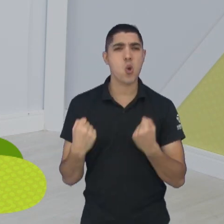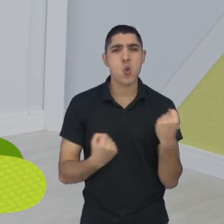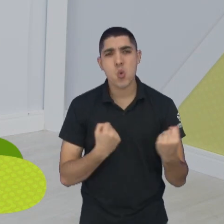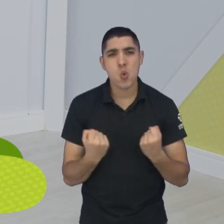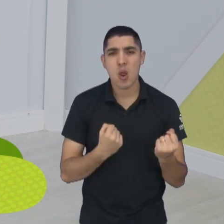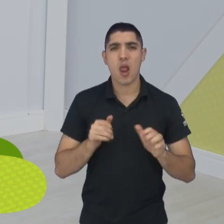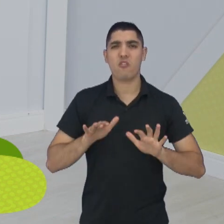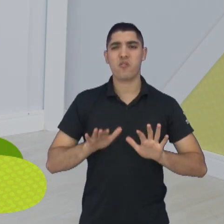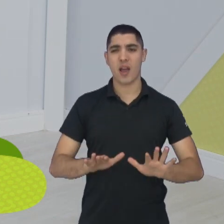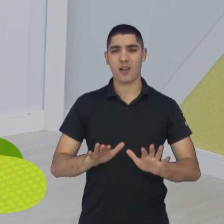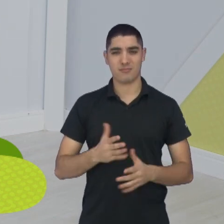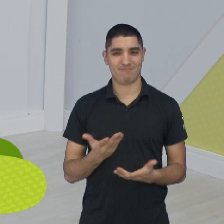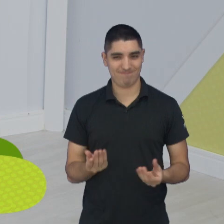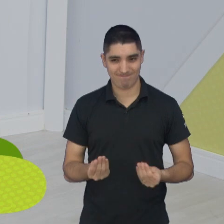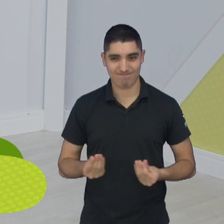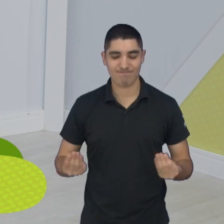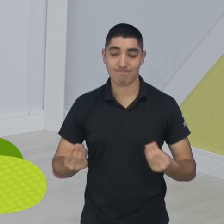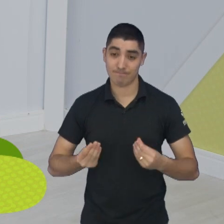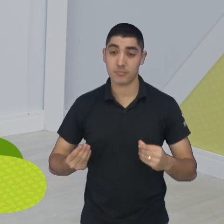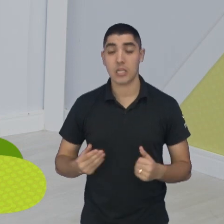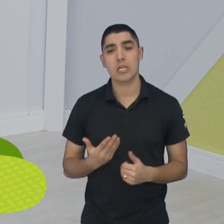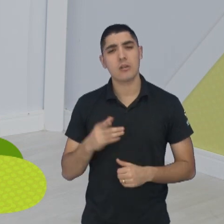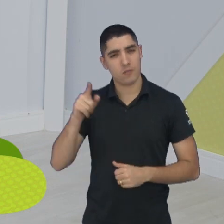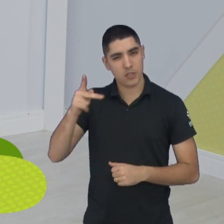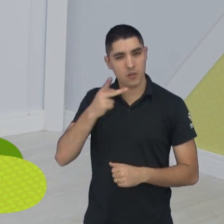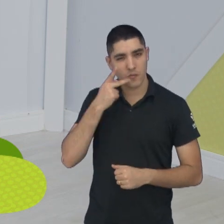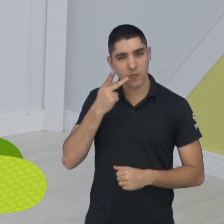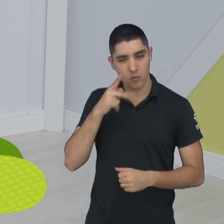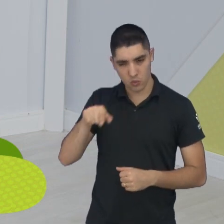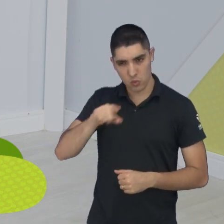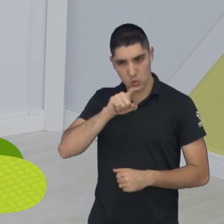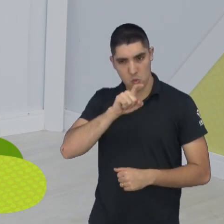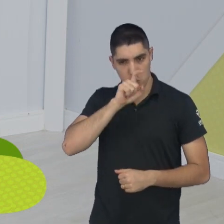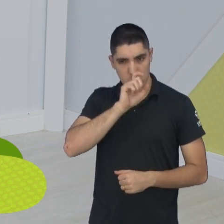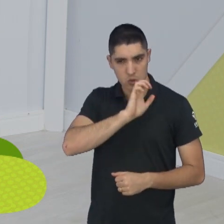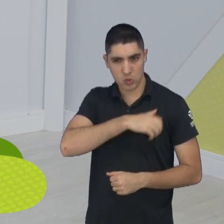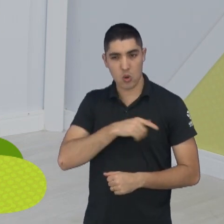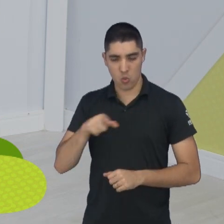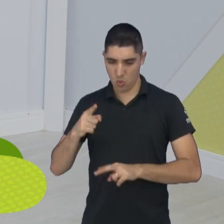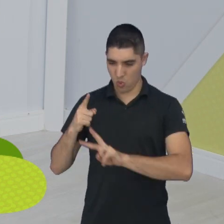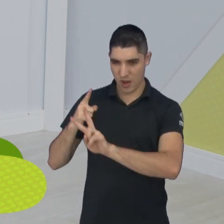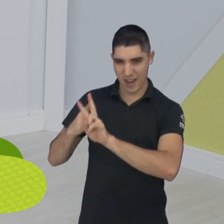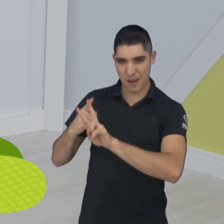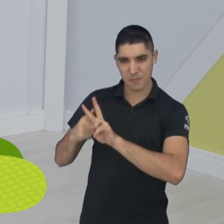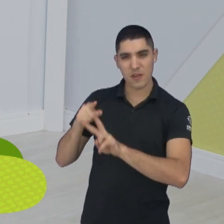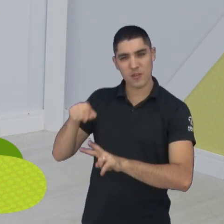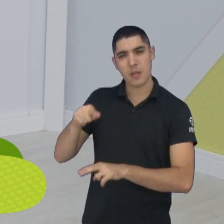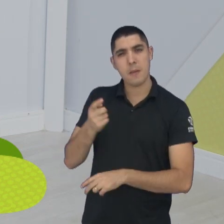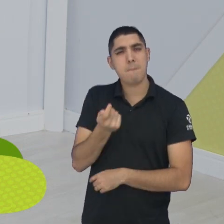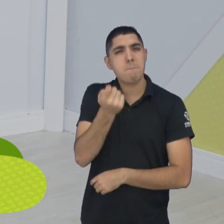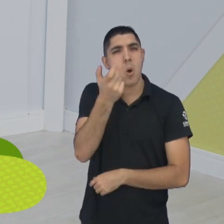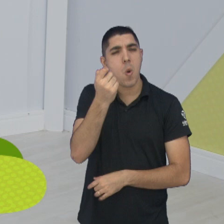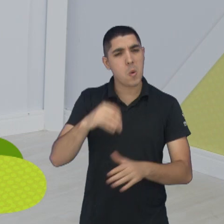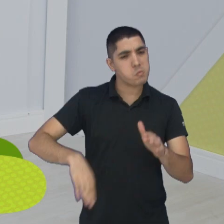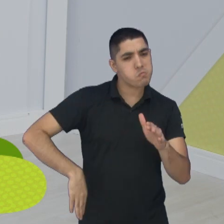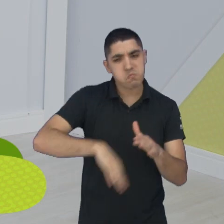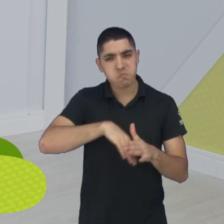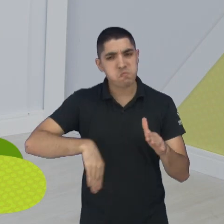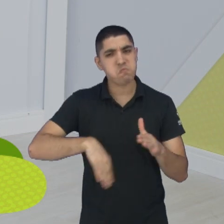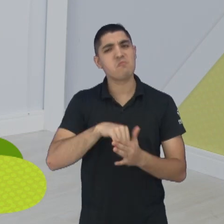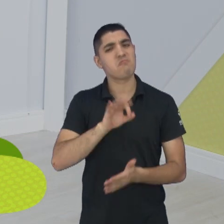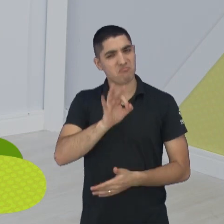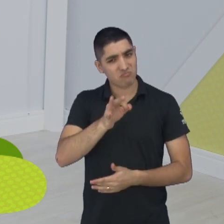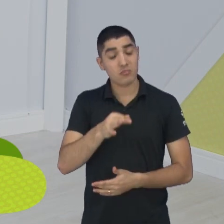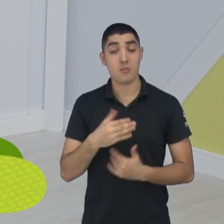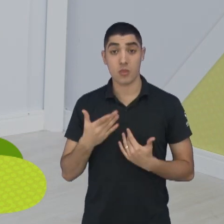chance de matar o jogo realmente. Você falou do São José, né? O Capivariano teve poucas oportunidades e teve mesmo, né? O São José